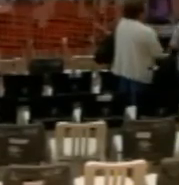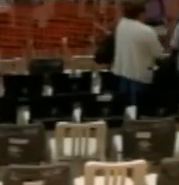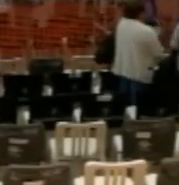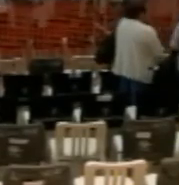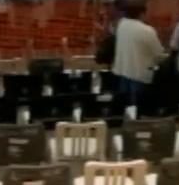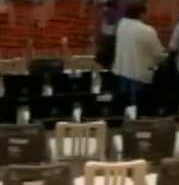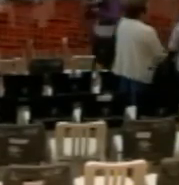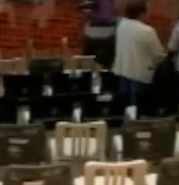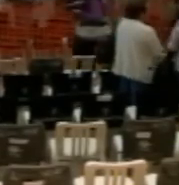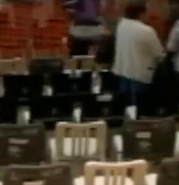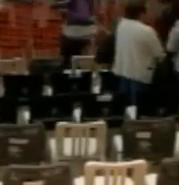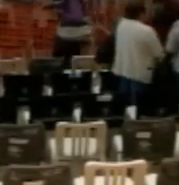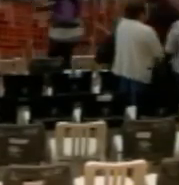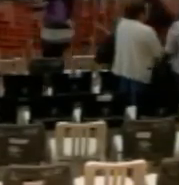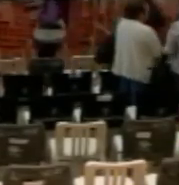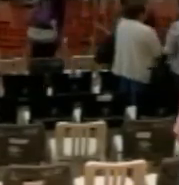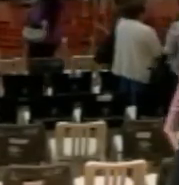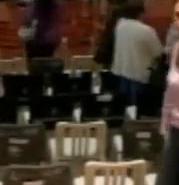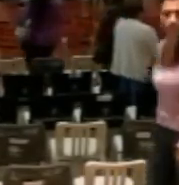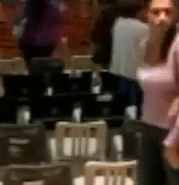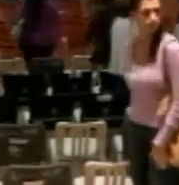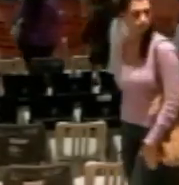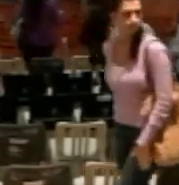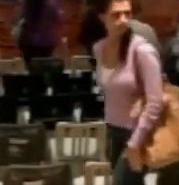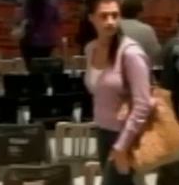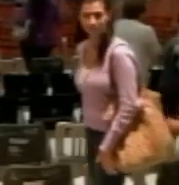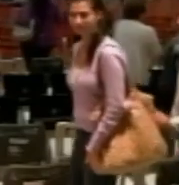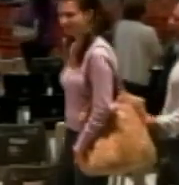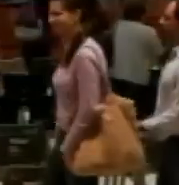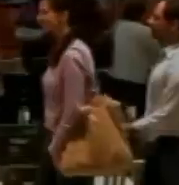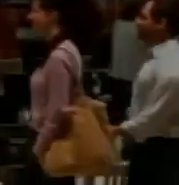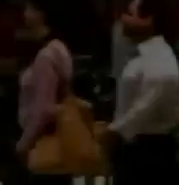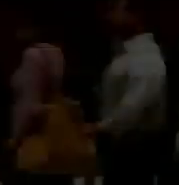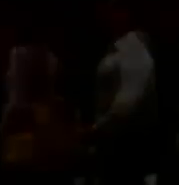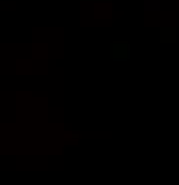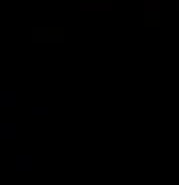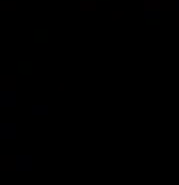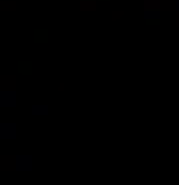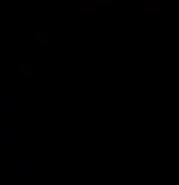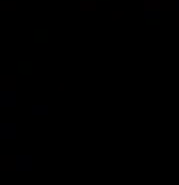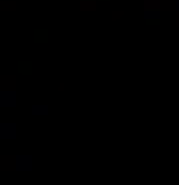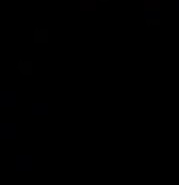What a friend we have in Jesus,